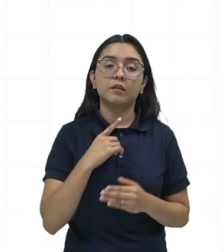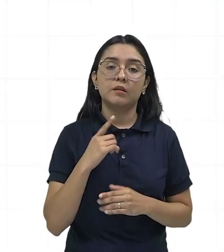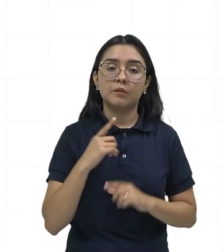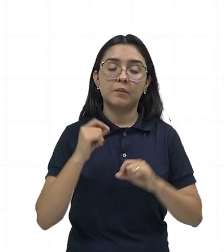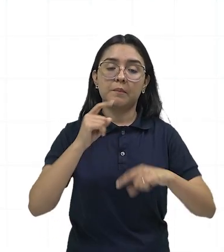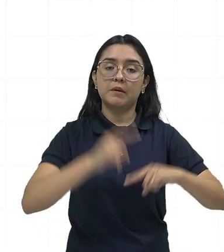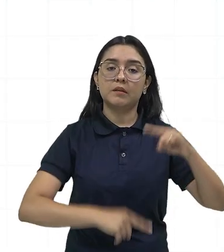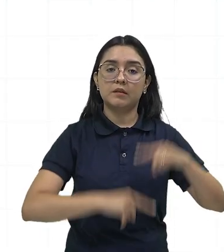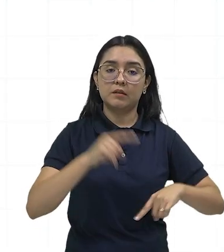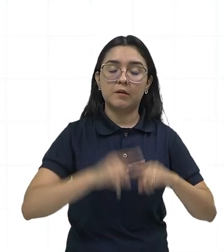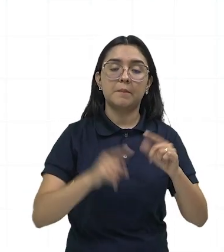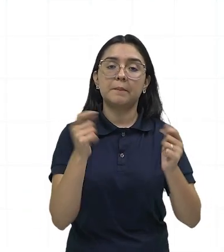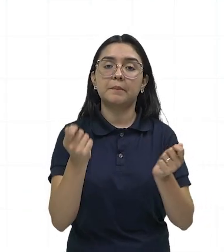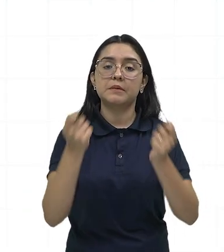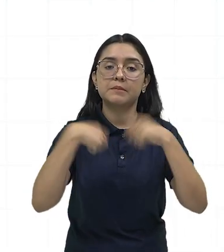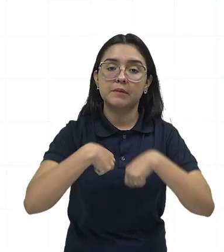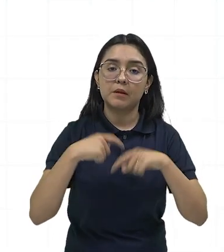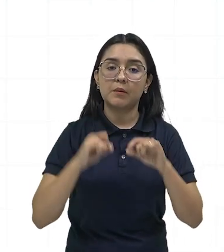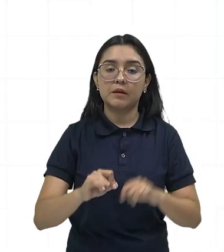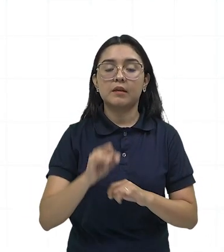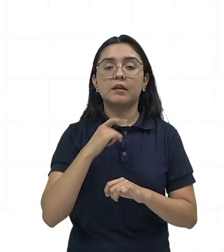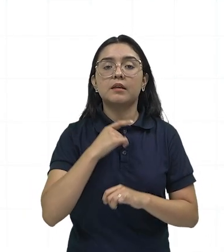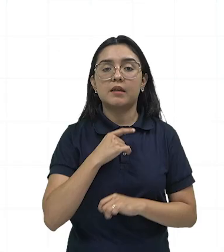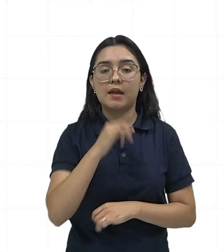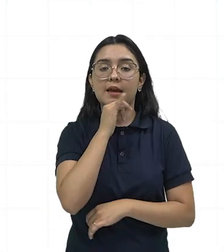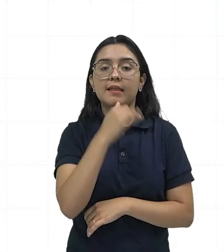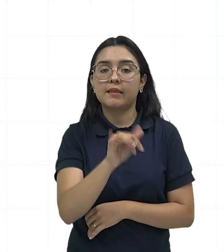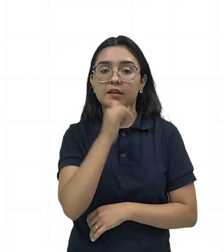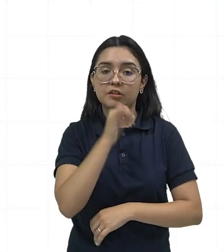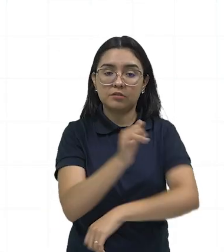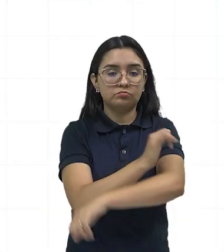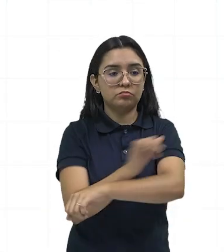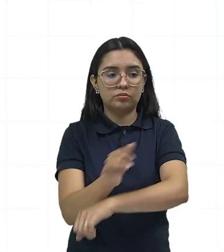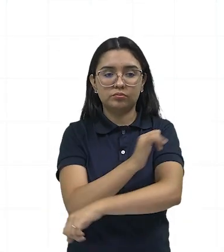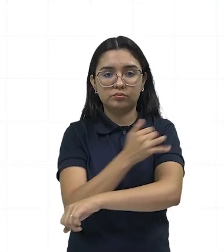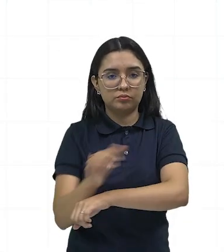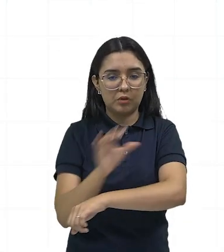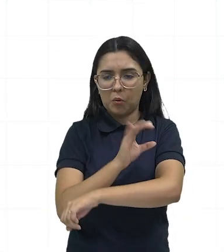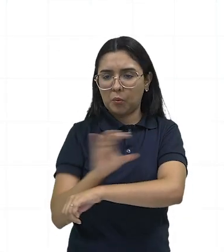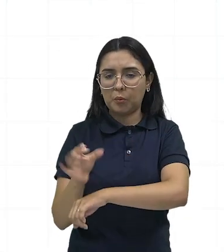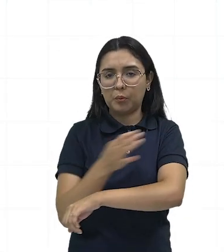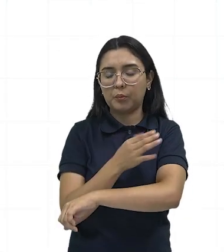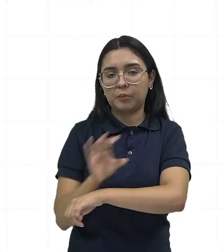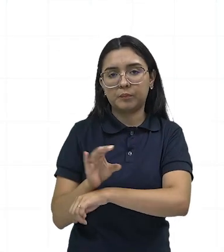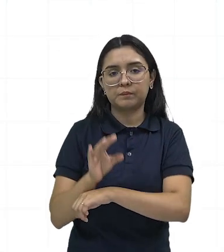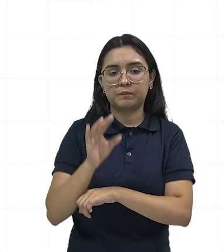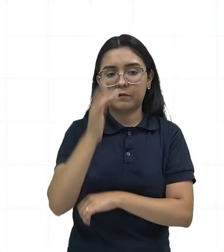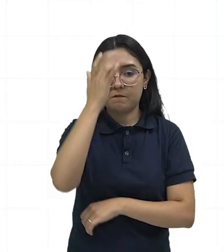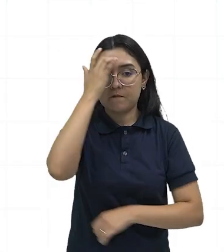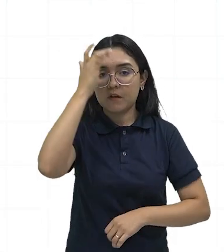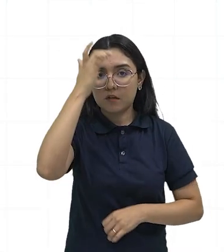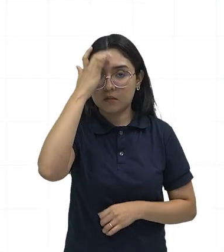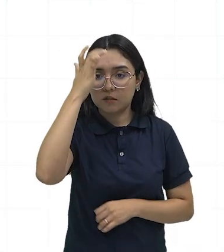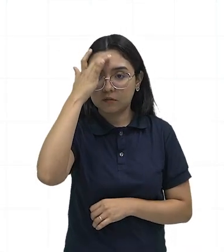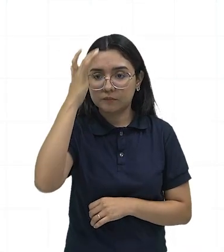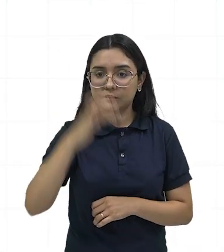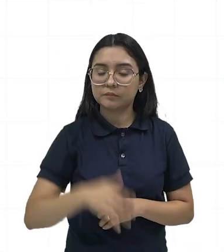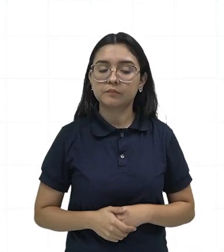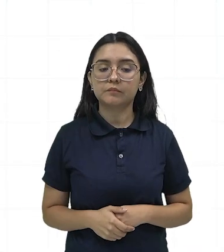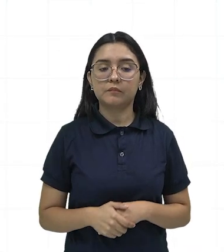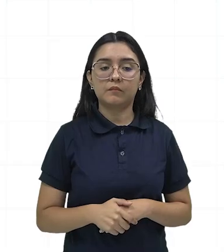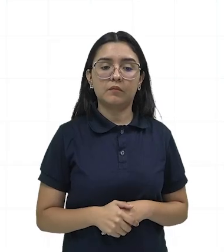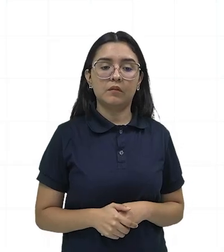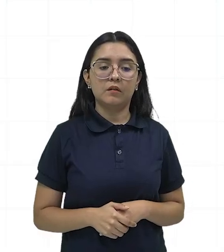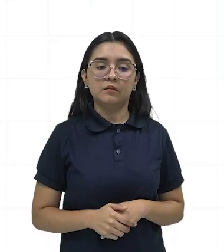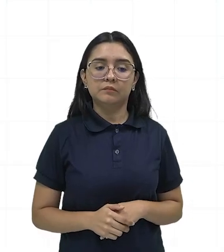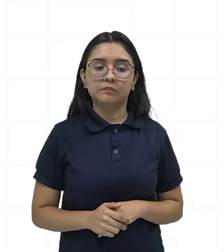né? Vai possibilitar a movimentação dessas cargas com grande facilidade. E quem